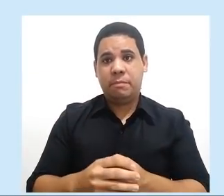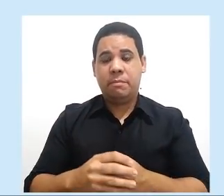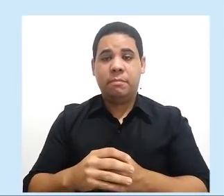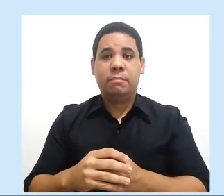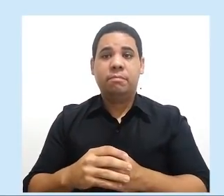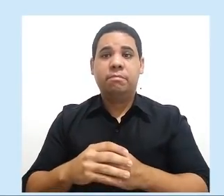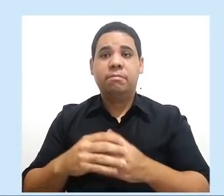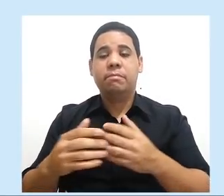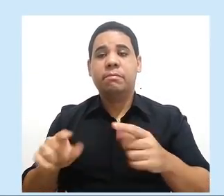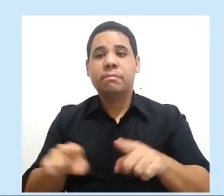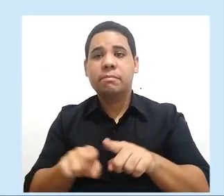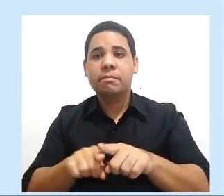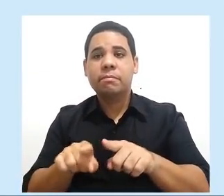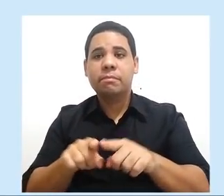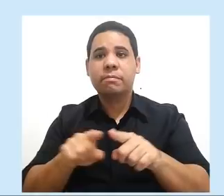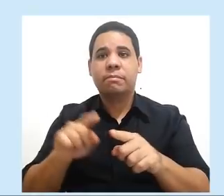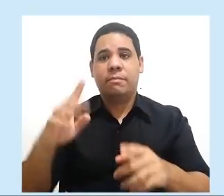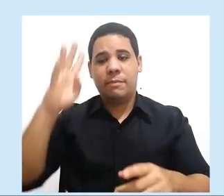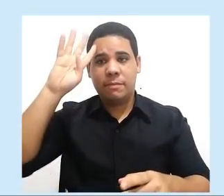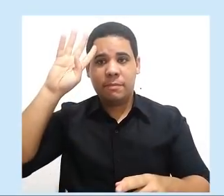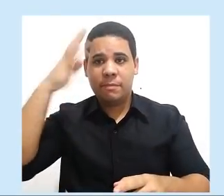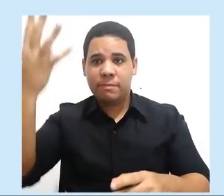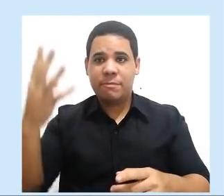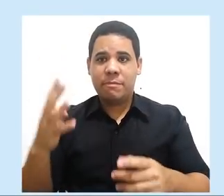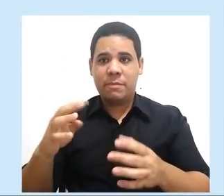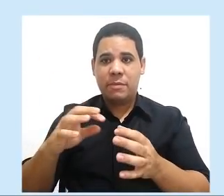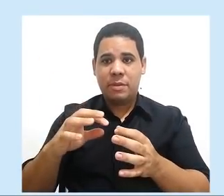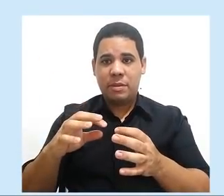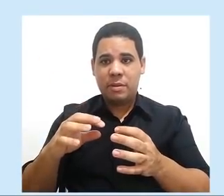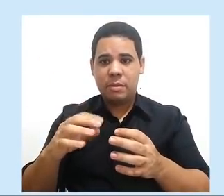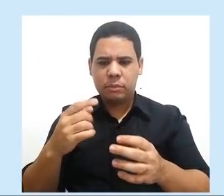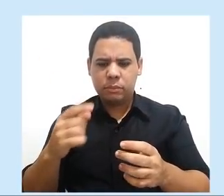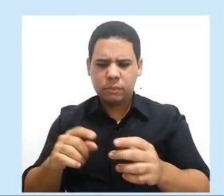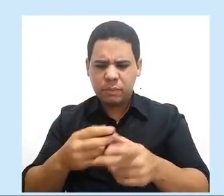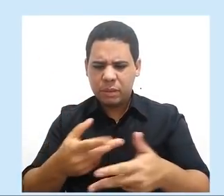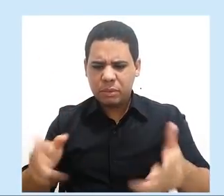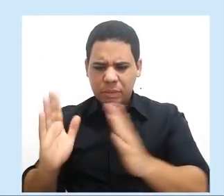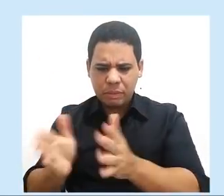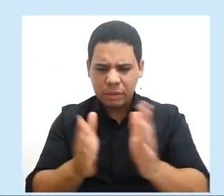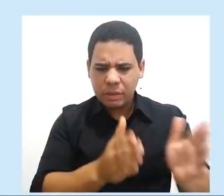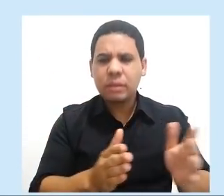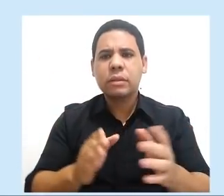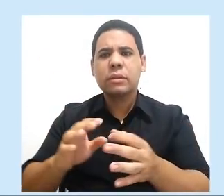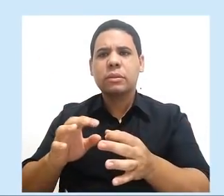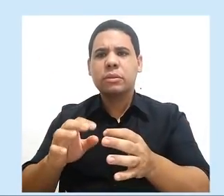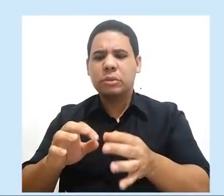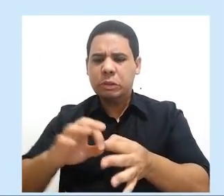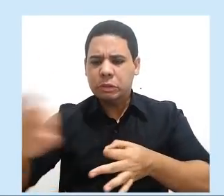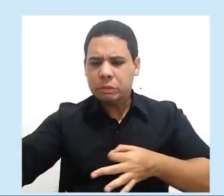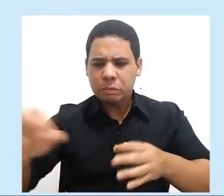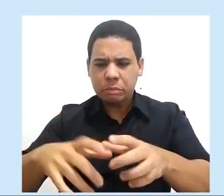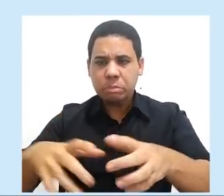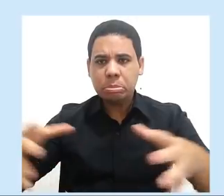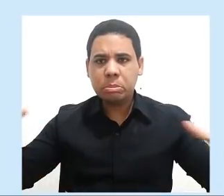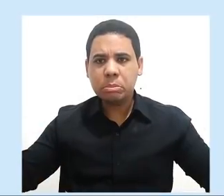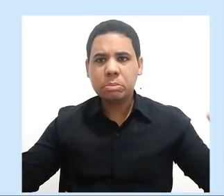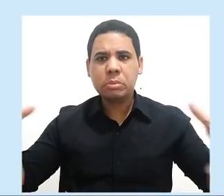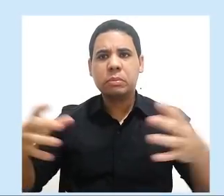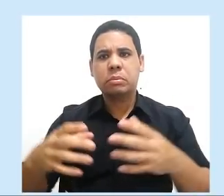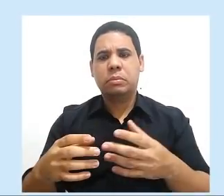medidas convencionais ou não para estimar a medida de uma grandeza, identificação do uso